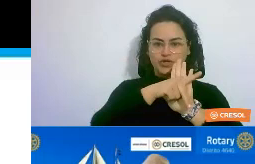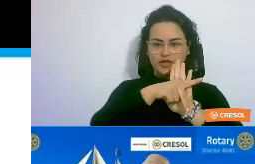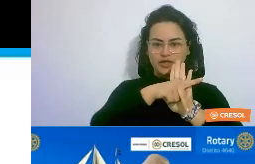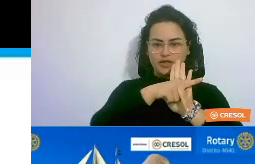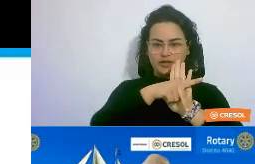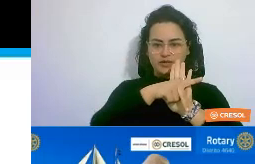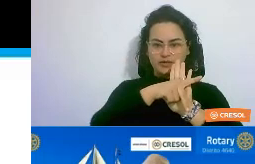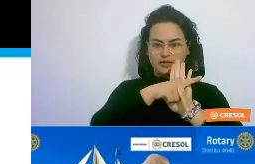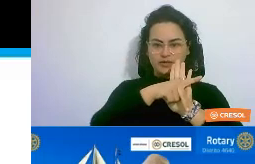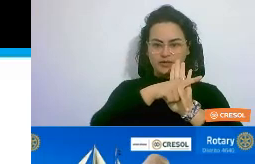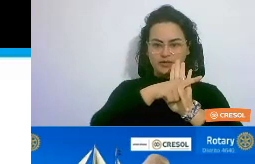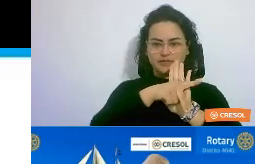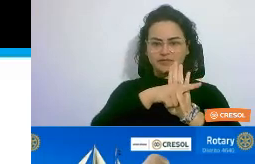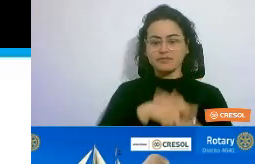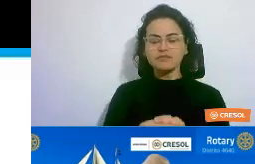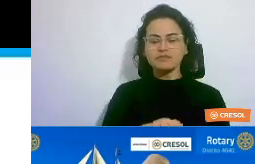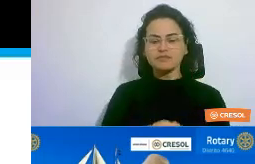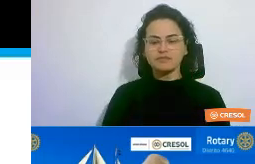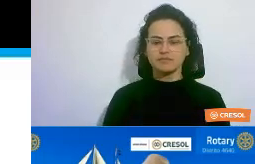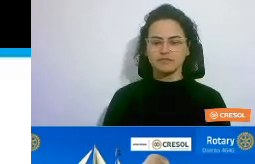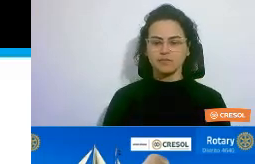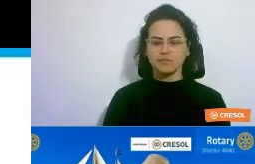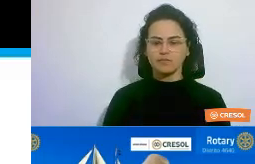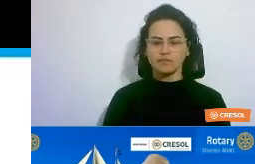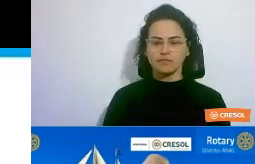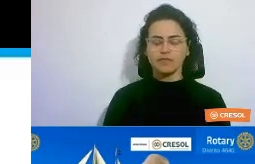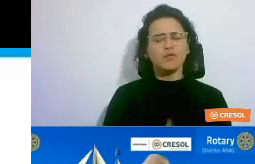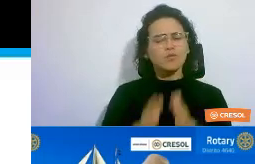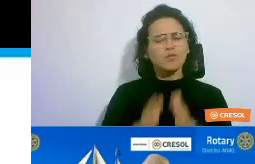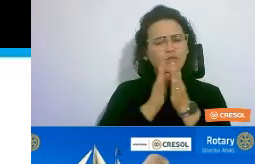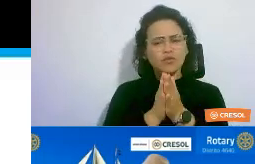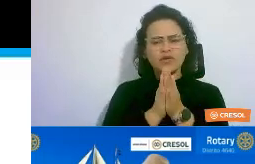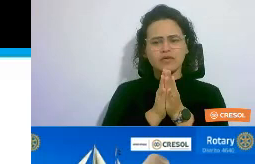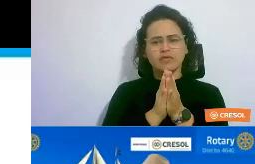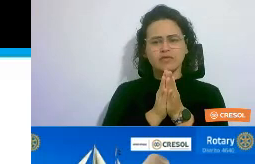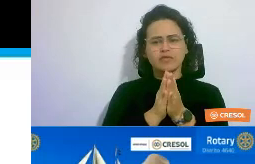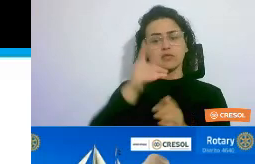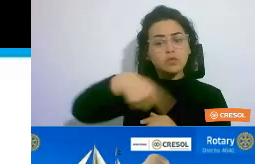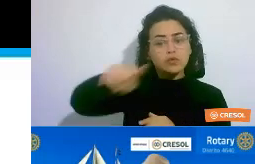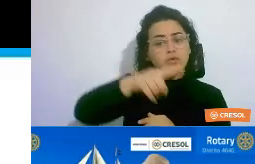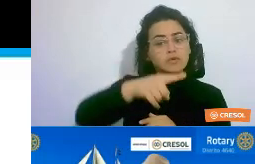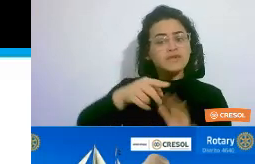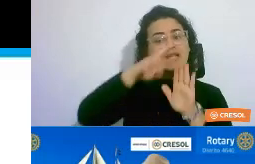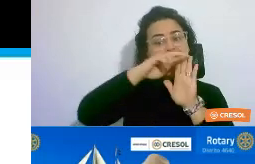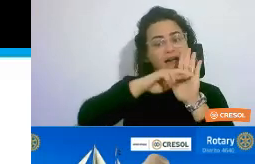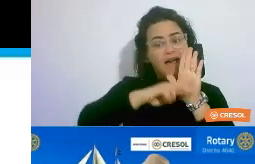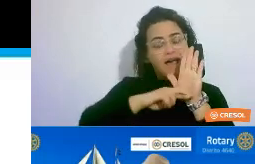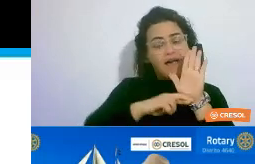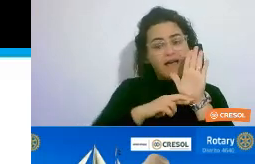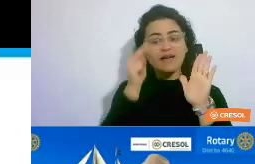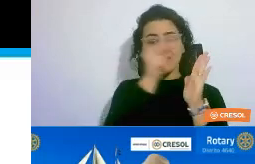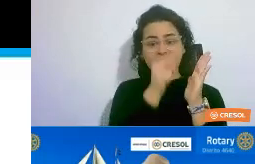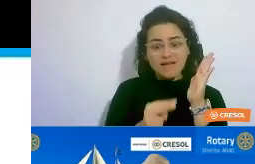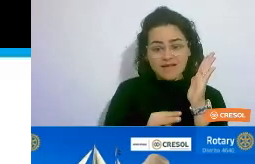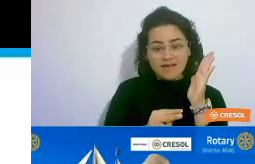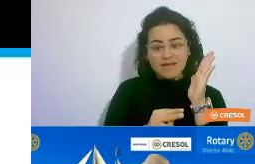contemplado e fazer a sua parte. Então, por favor, vejam bem certinho o que consta no edital que